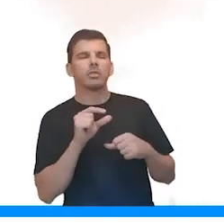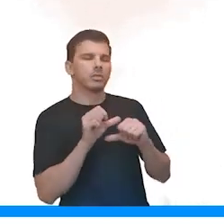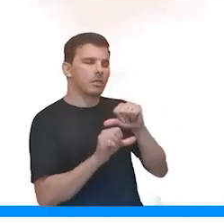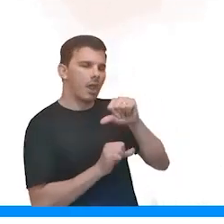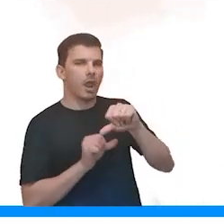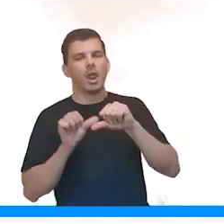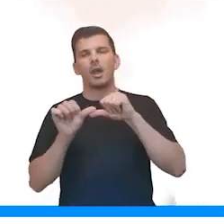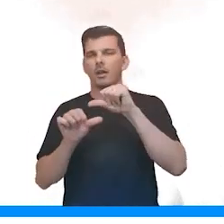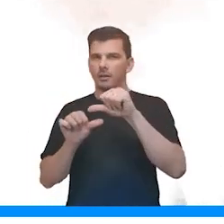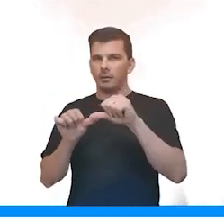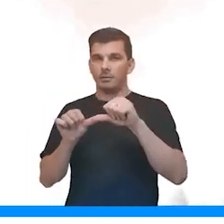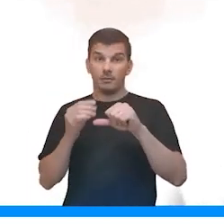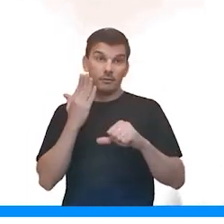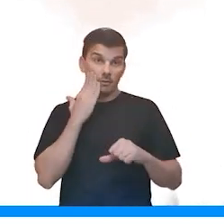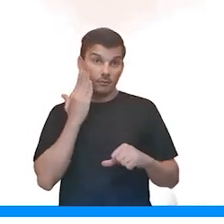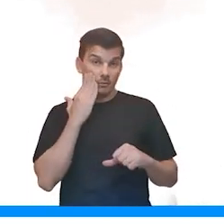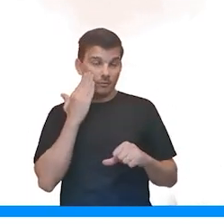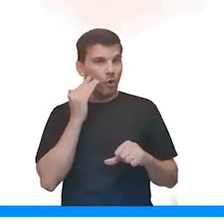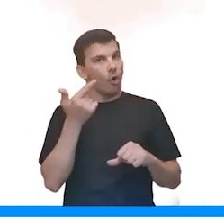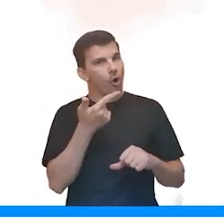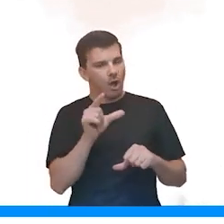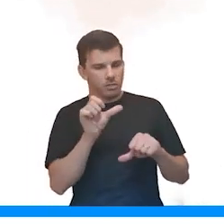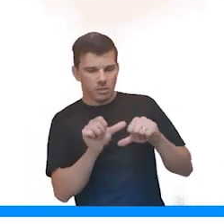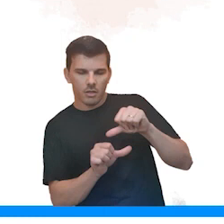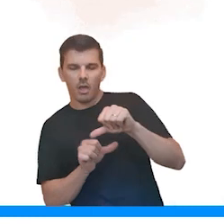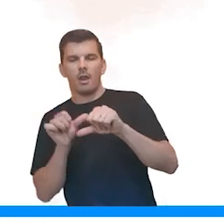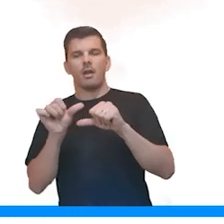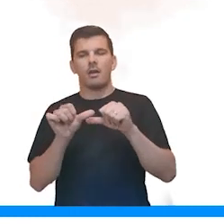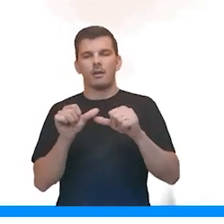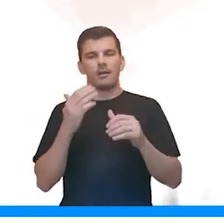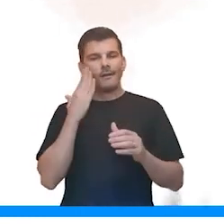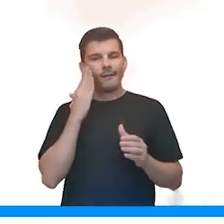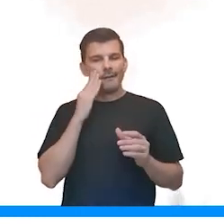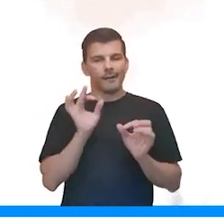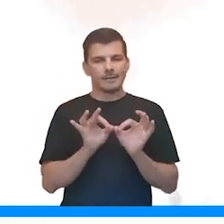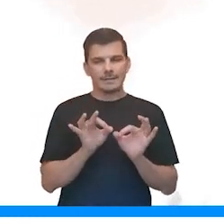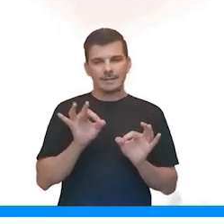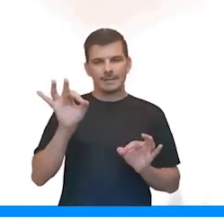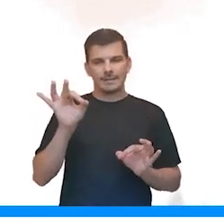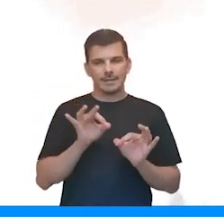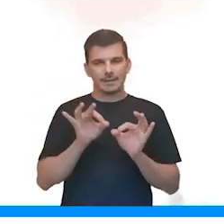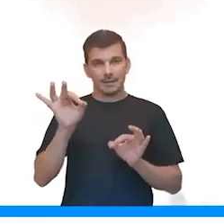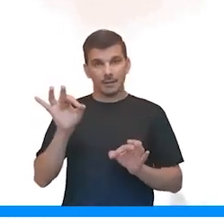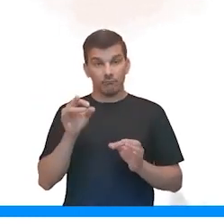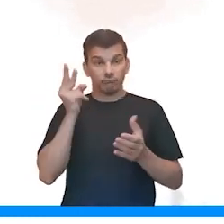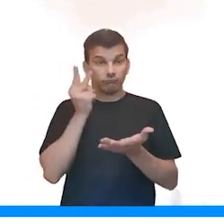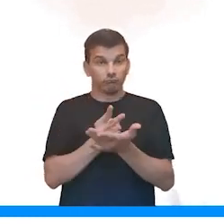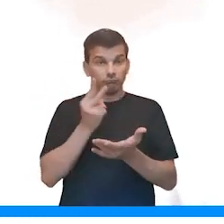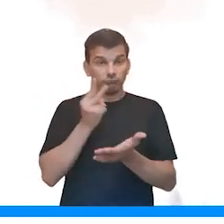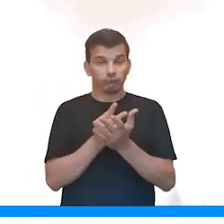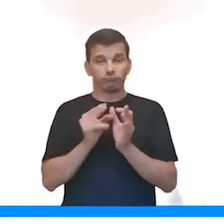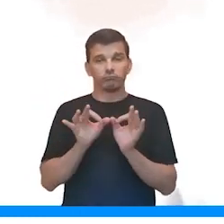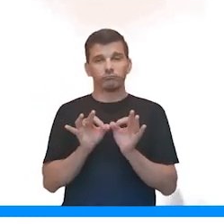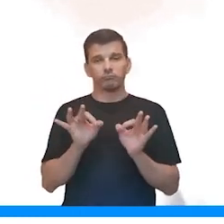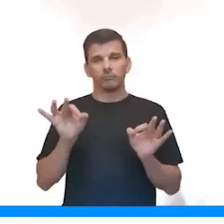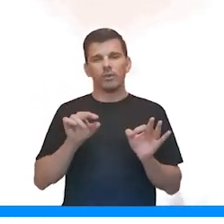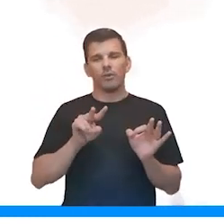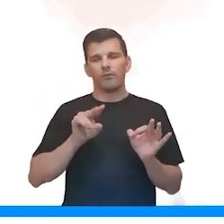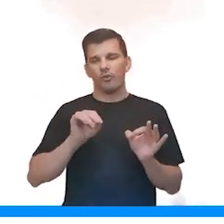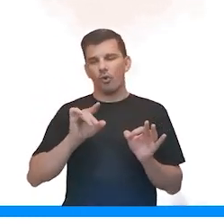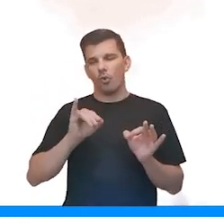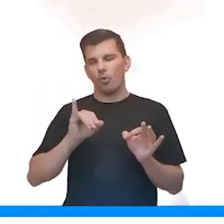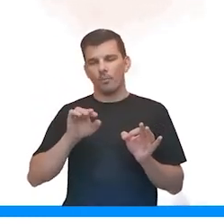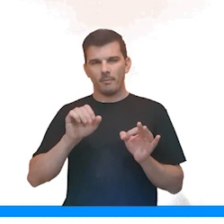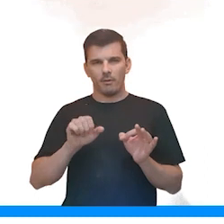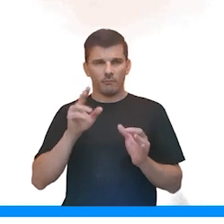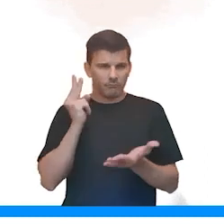Depois, esse gás passa por outro processo, tá bom? Por outro processo. E este outro processo ó, é um processo em que ele